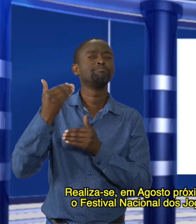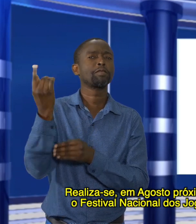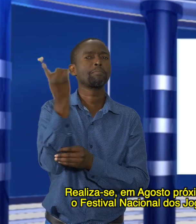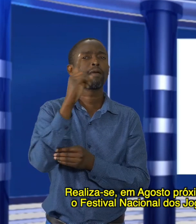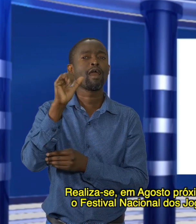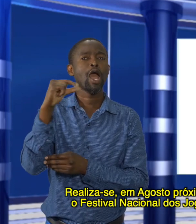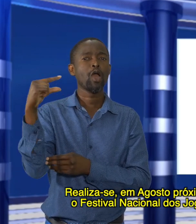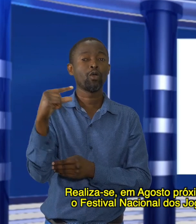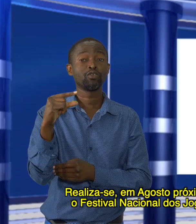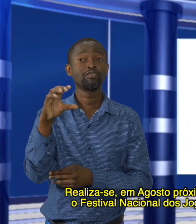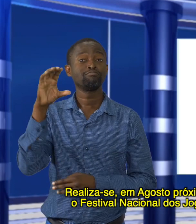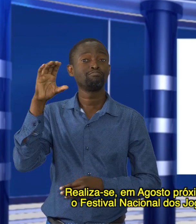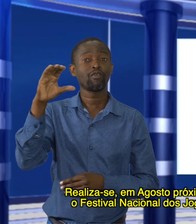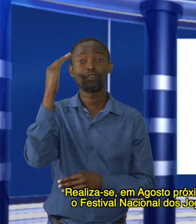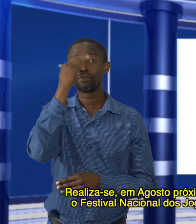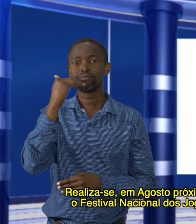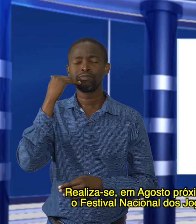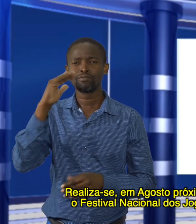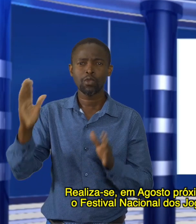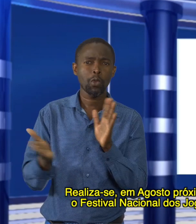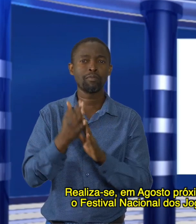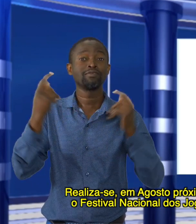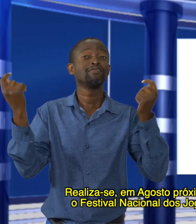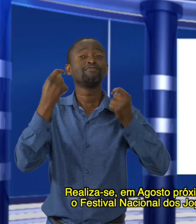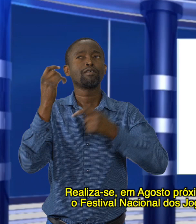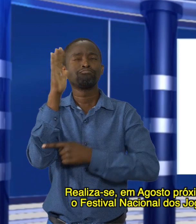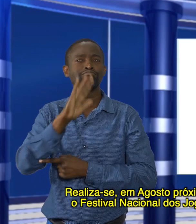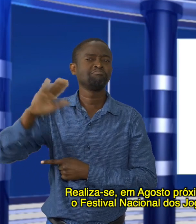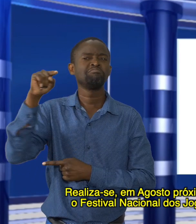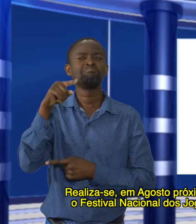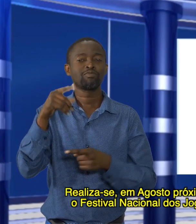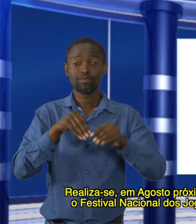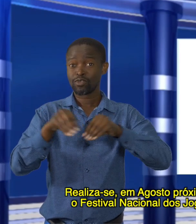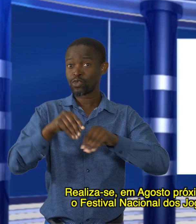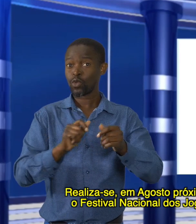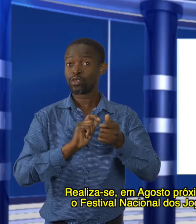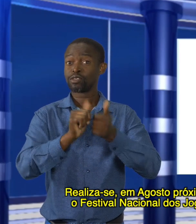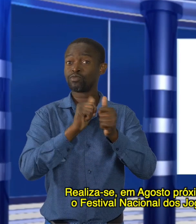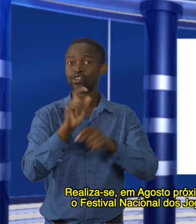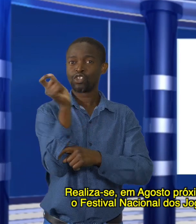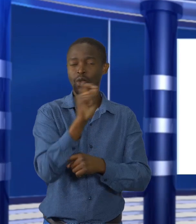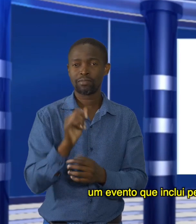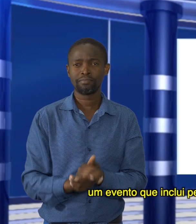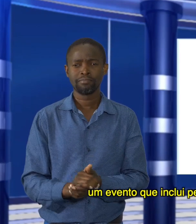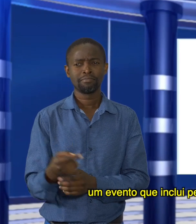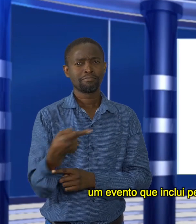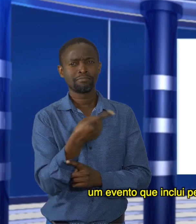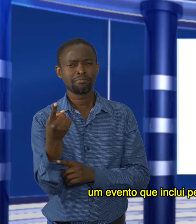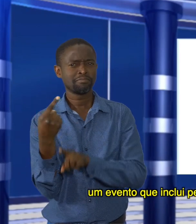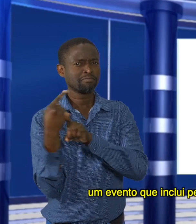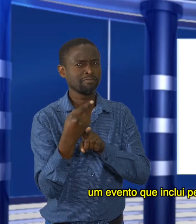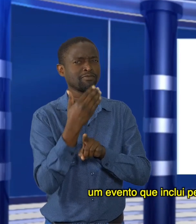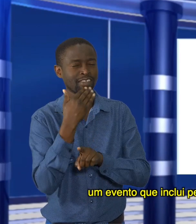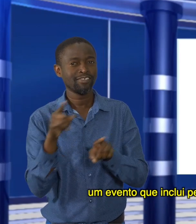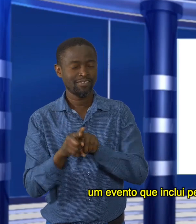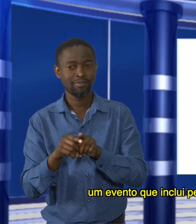próximo, na província de Manica, o Festival Nacional dos Jogos Desportivos Escolares, um evento